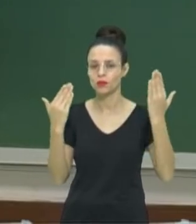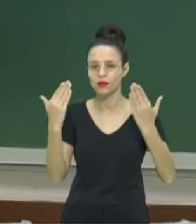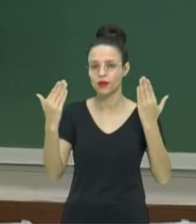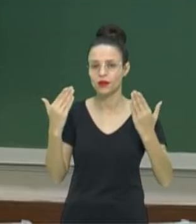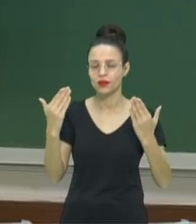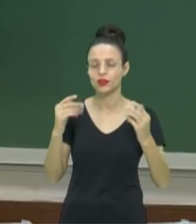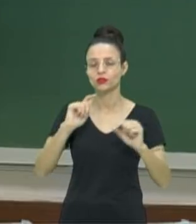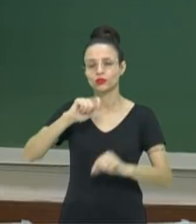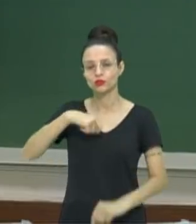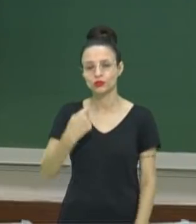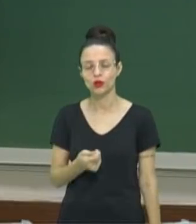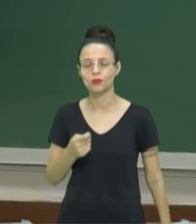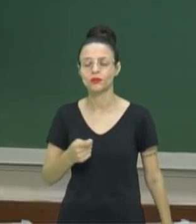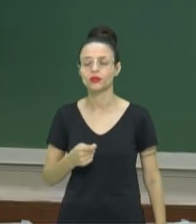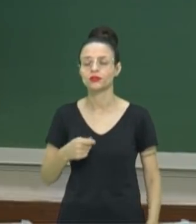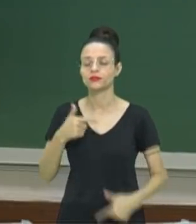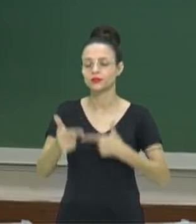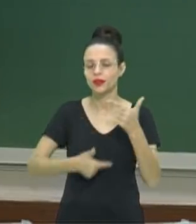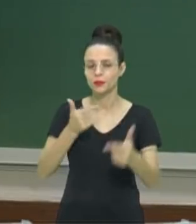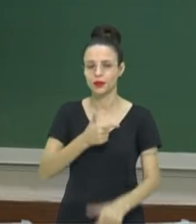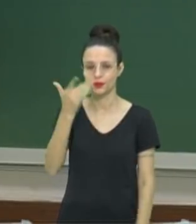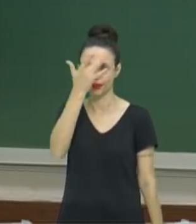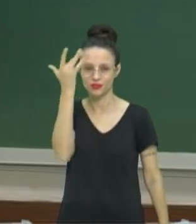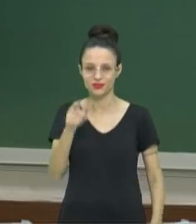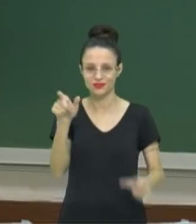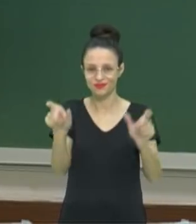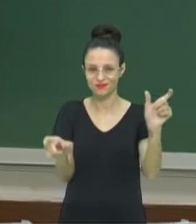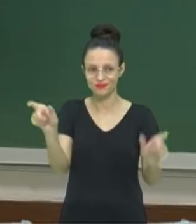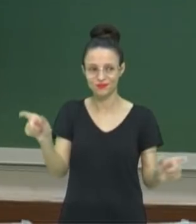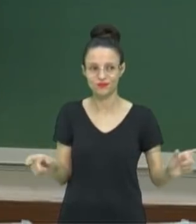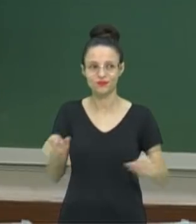à ocupação das pessoas, tá?